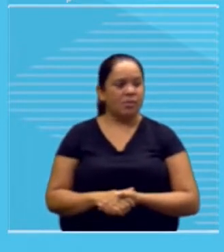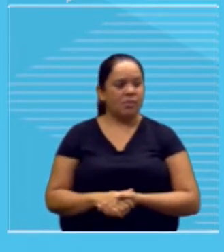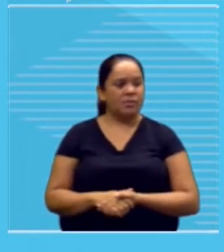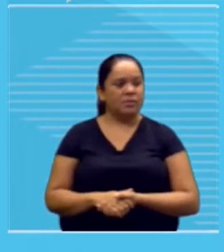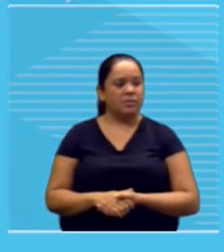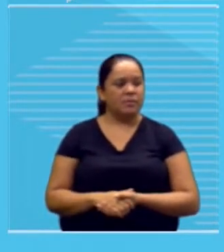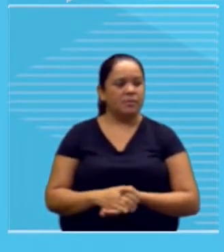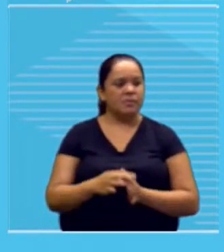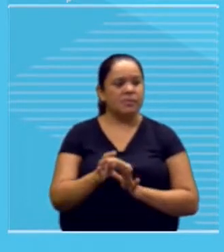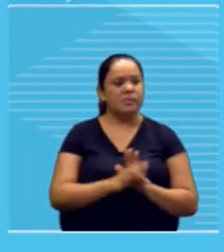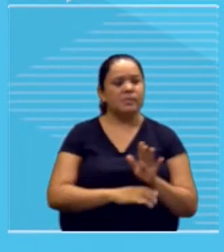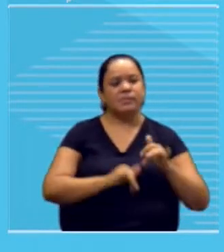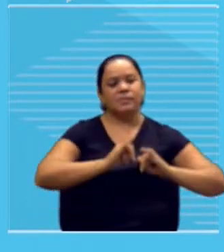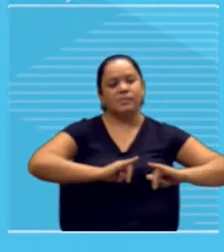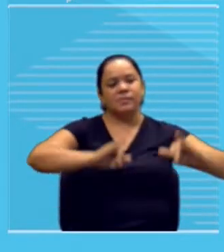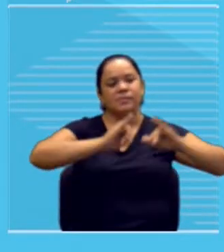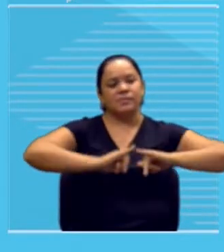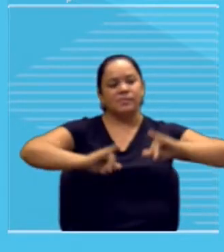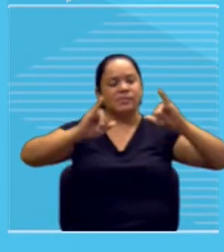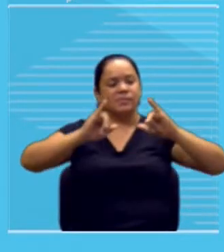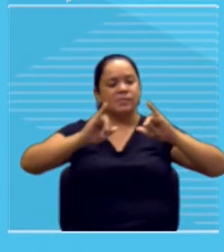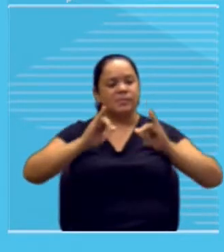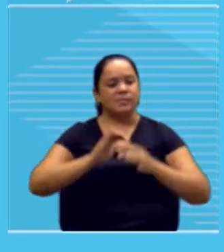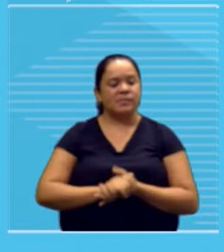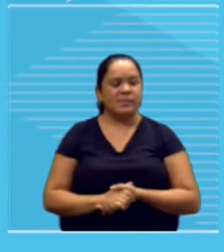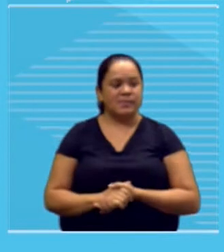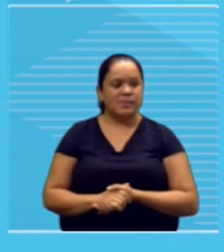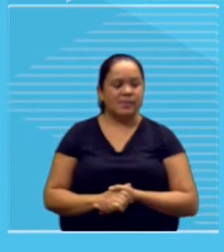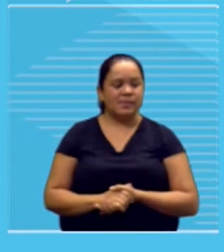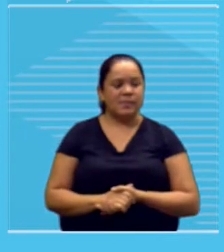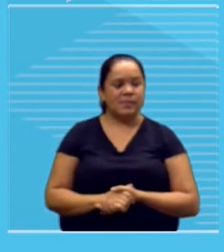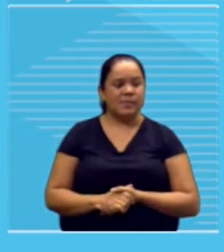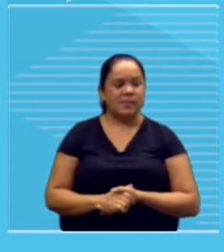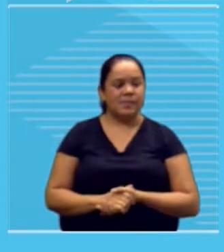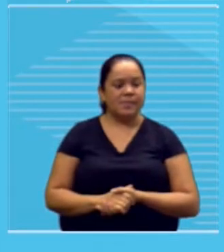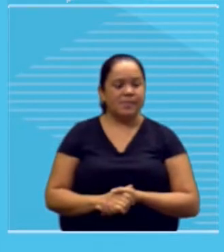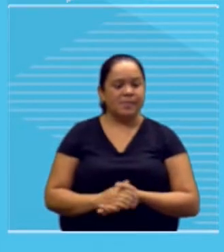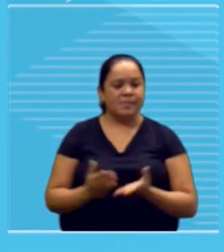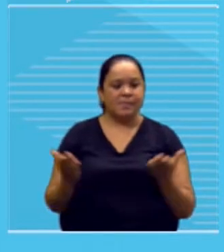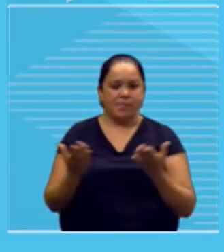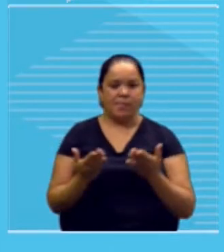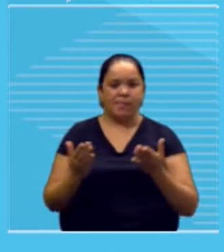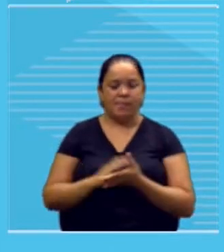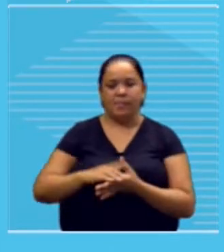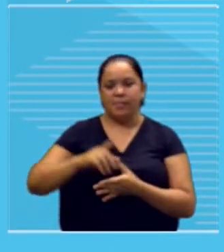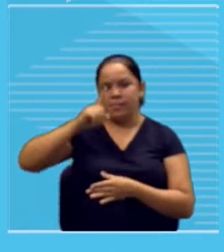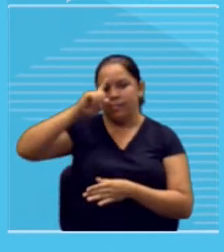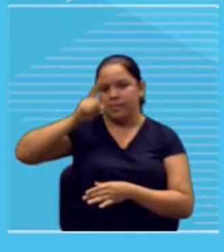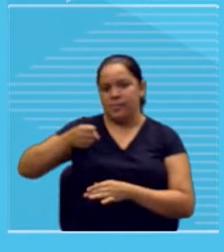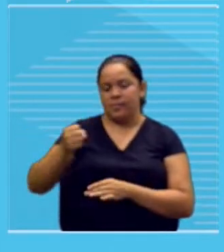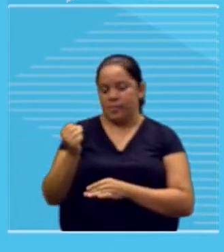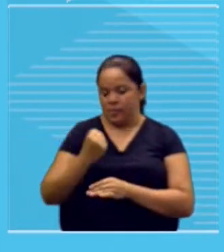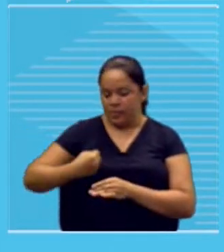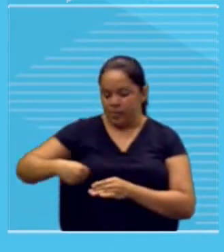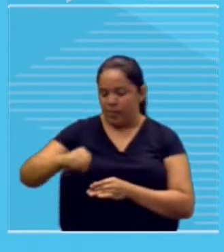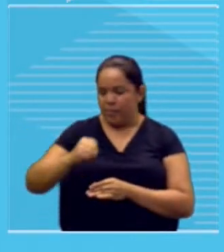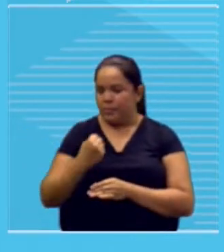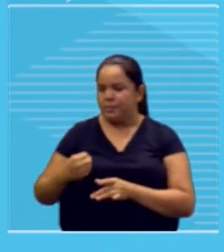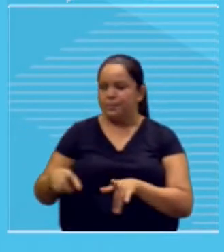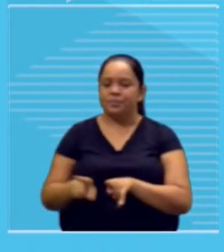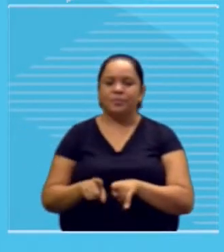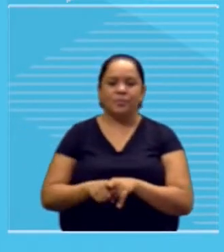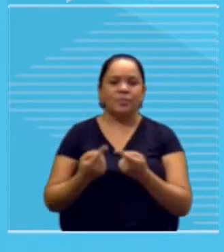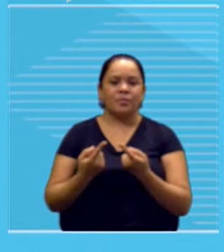textos publicitários anúncios E é claro vamos falar hoje de receitas e de músicas tá bom gente